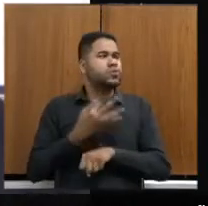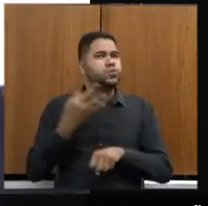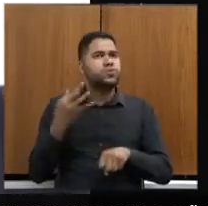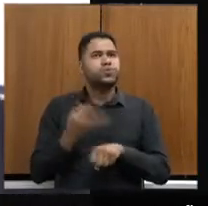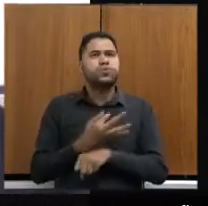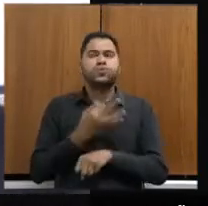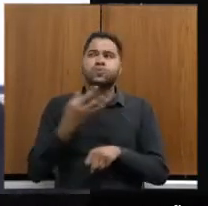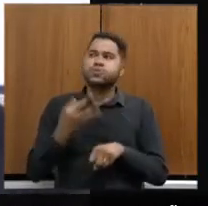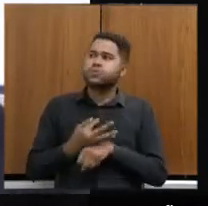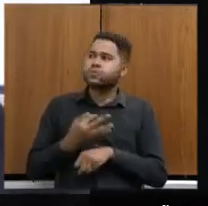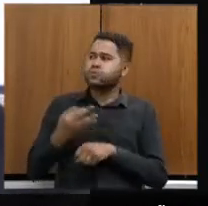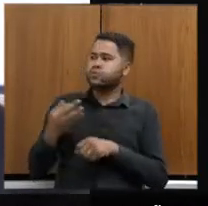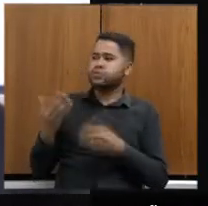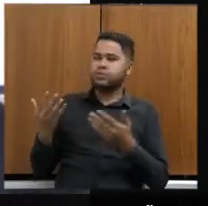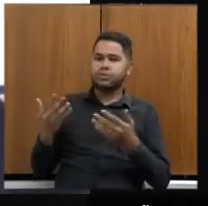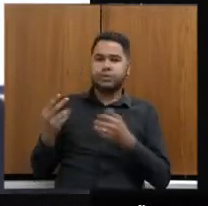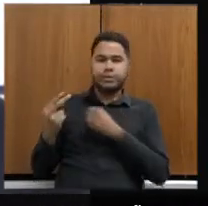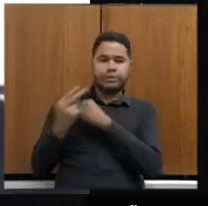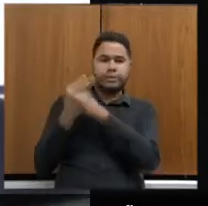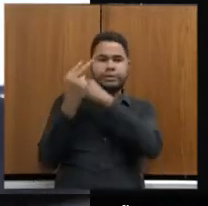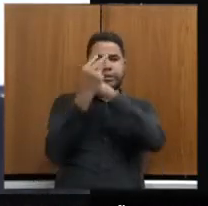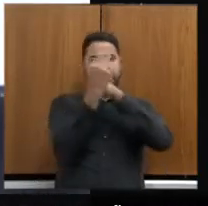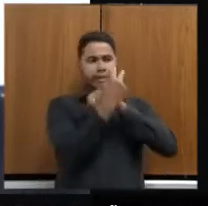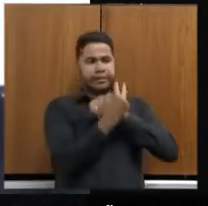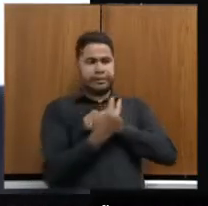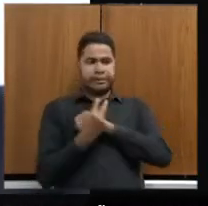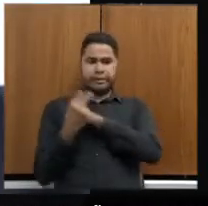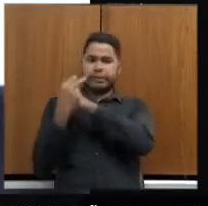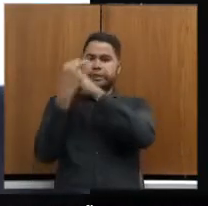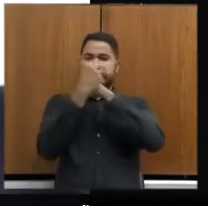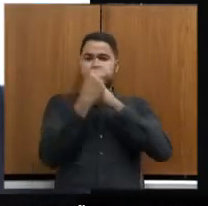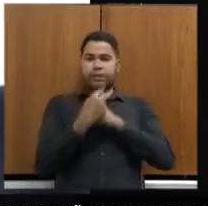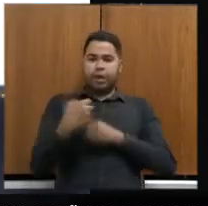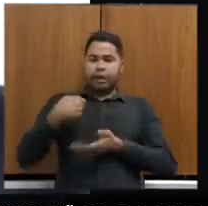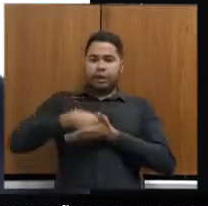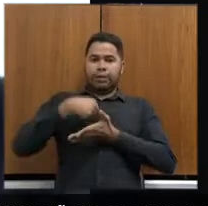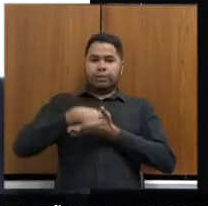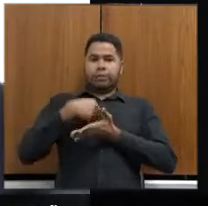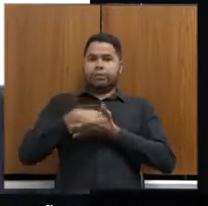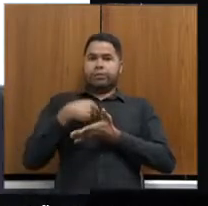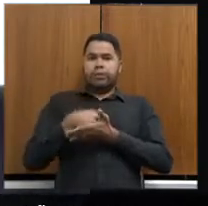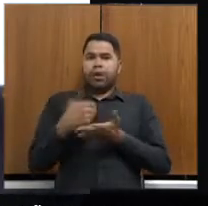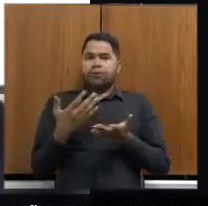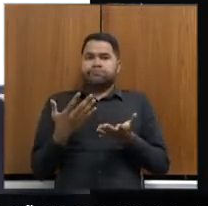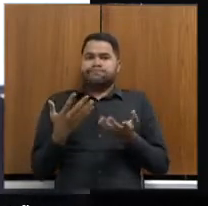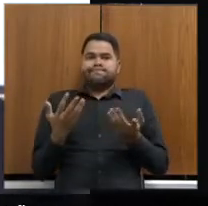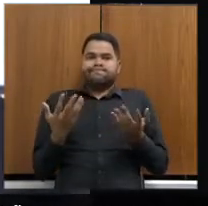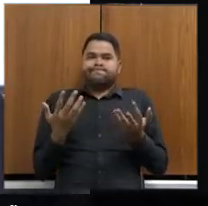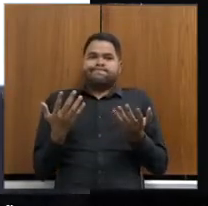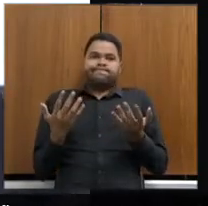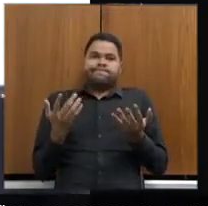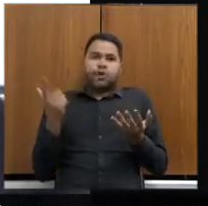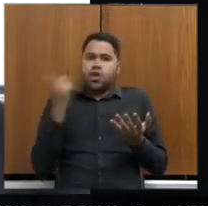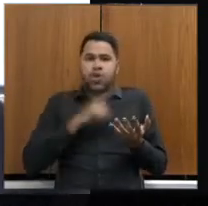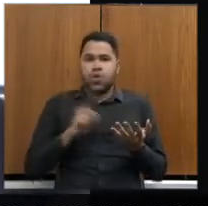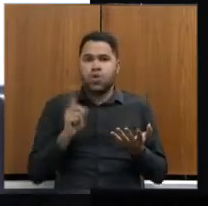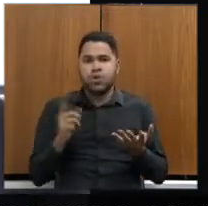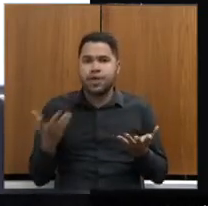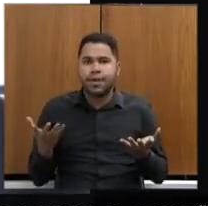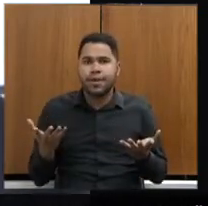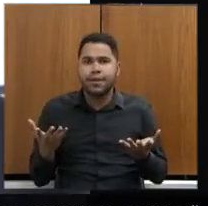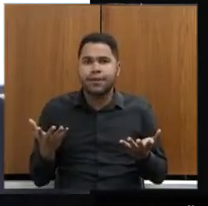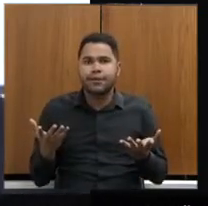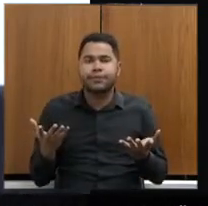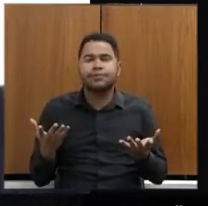tanta cristalização é as exigências são tamanhas que nenhum 10 tem condições de poder atendê-los e